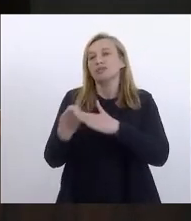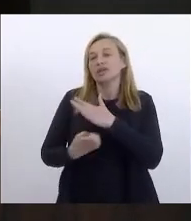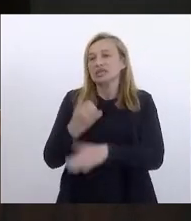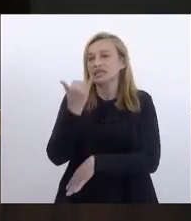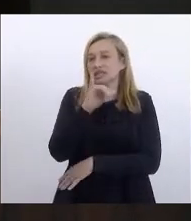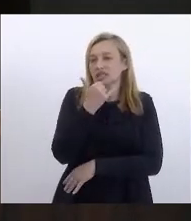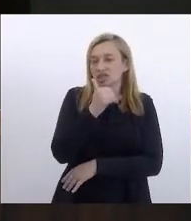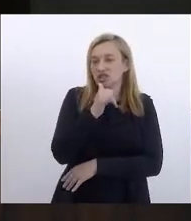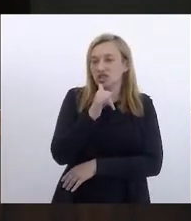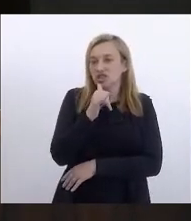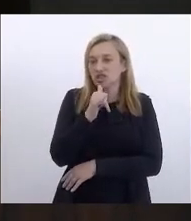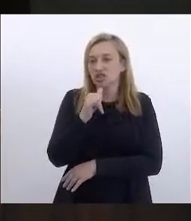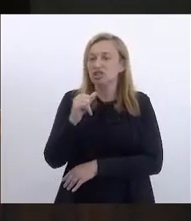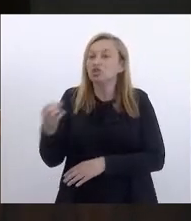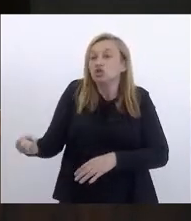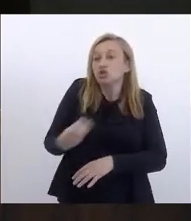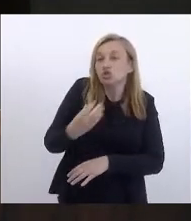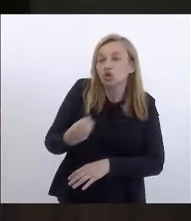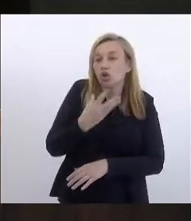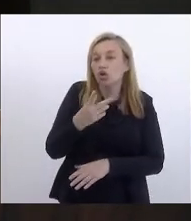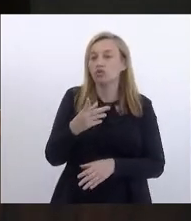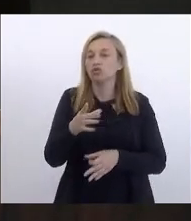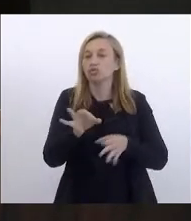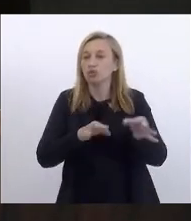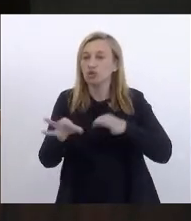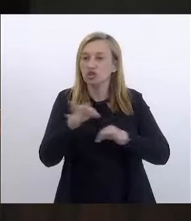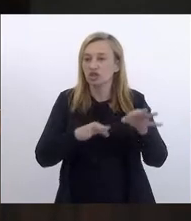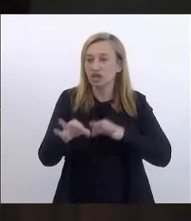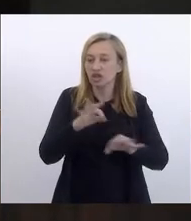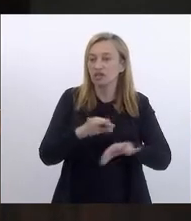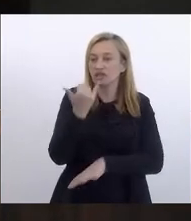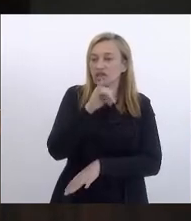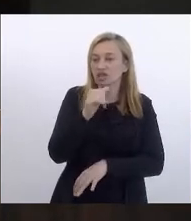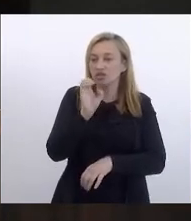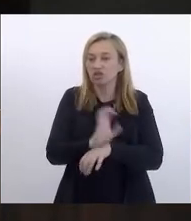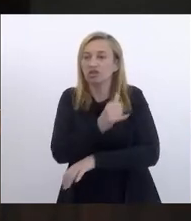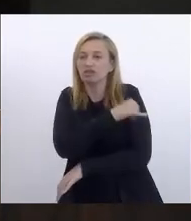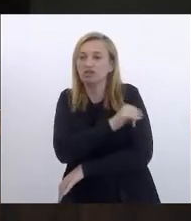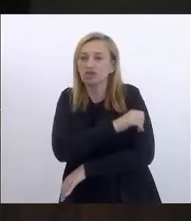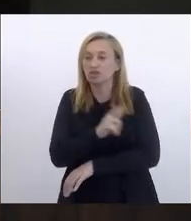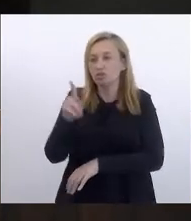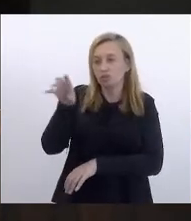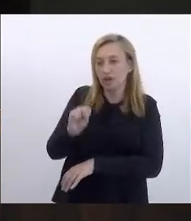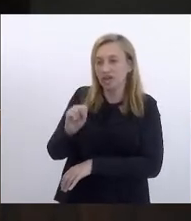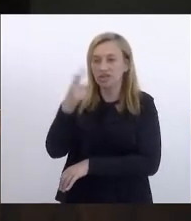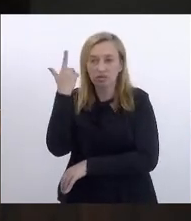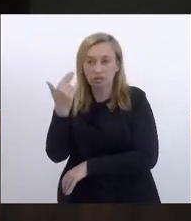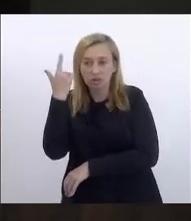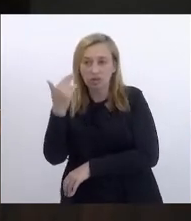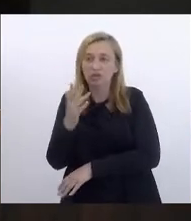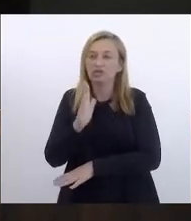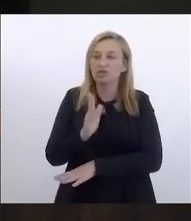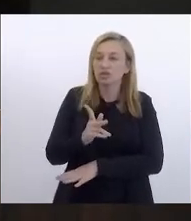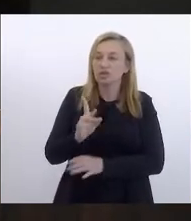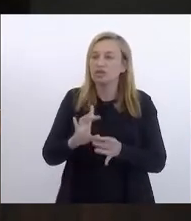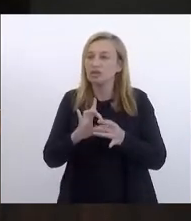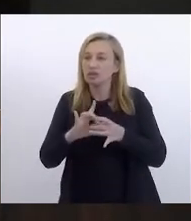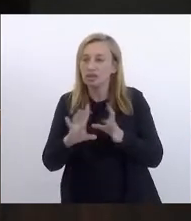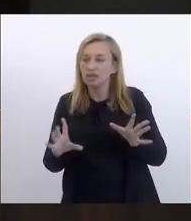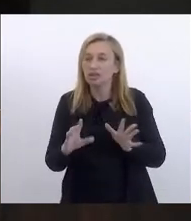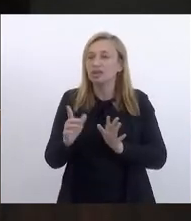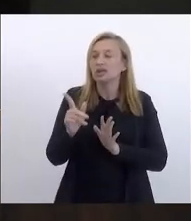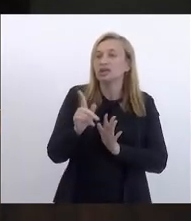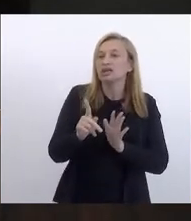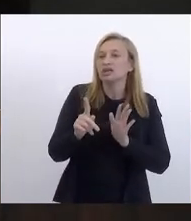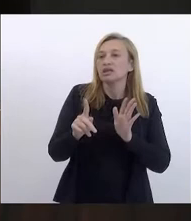que implantarem novos projetos de geração de energia nos estados do Rio de Janeiro a partir do gás natural conforme autorizado pela cláusula